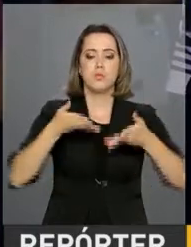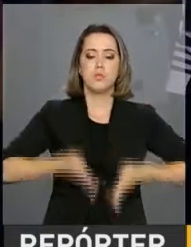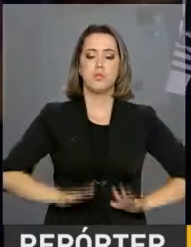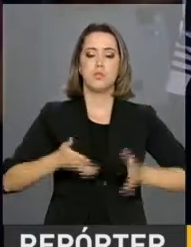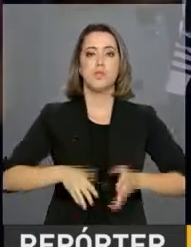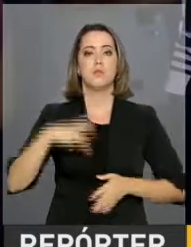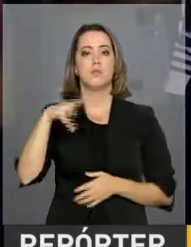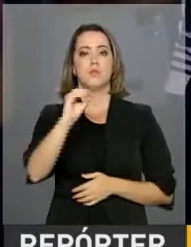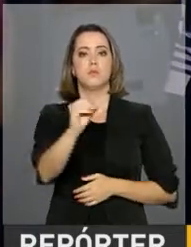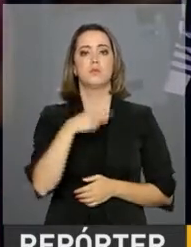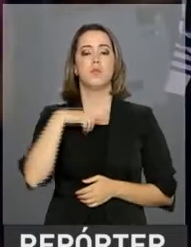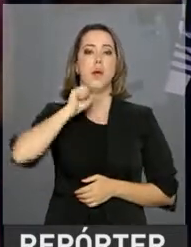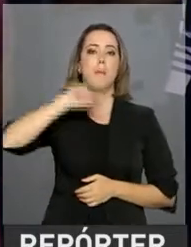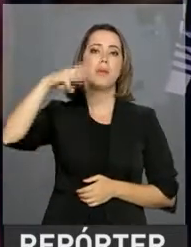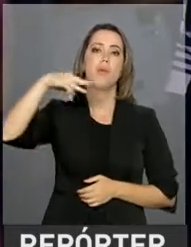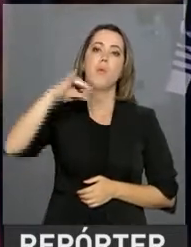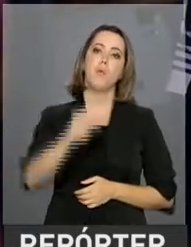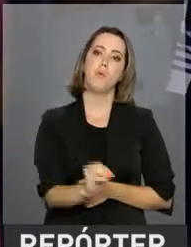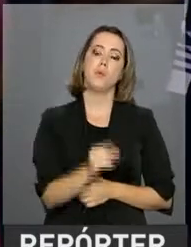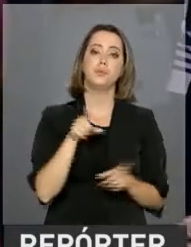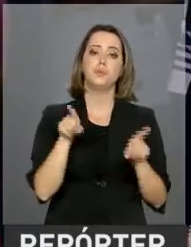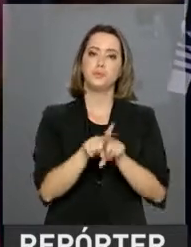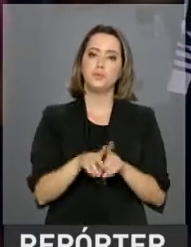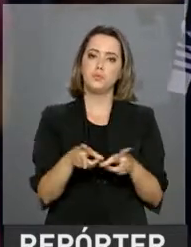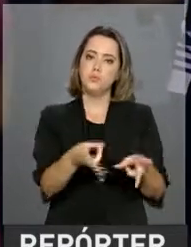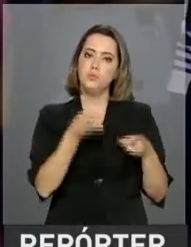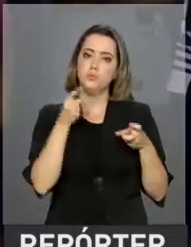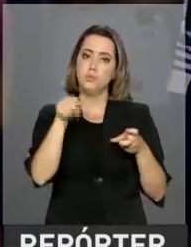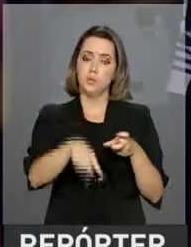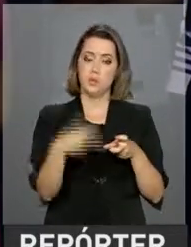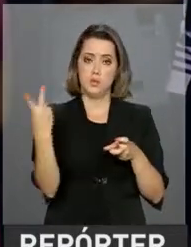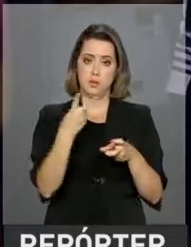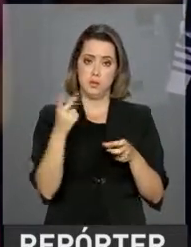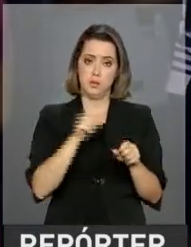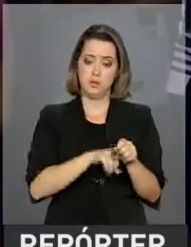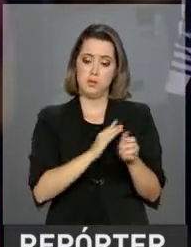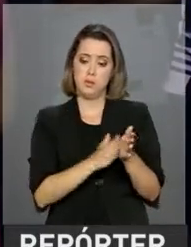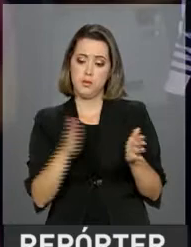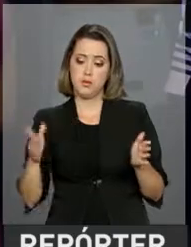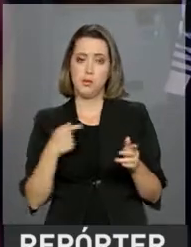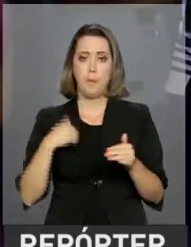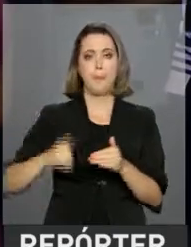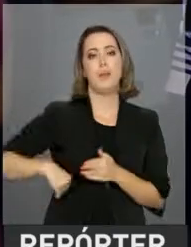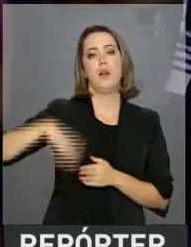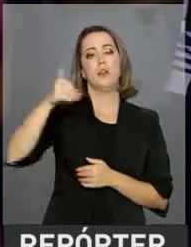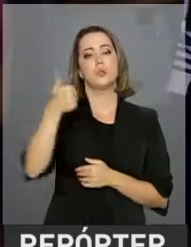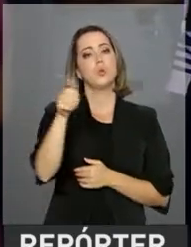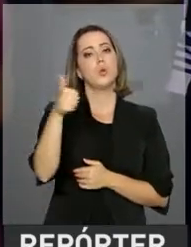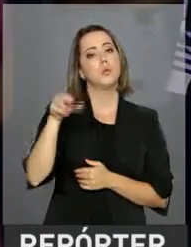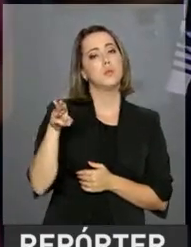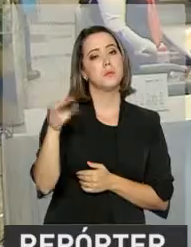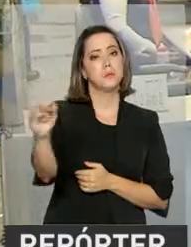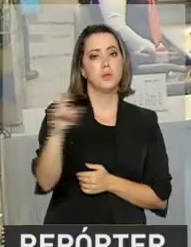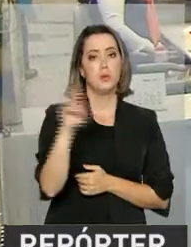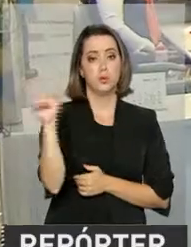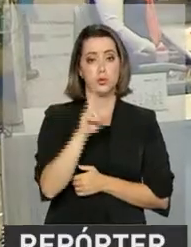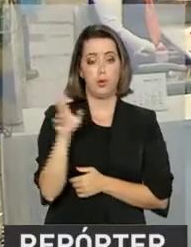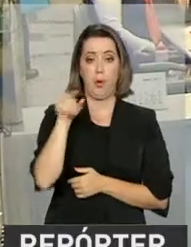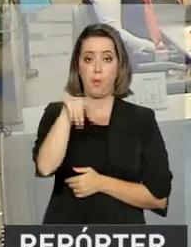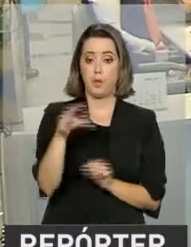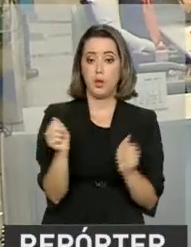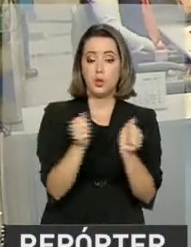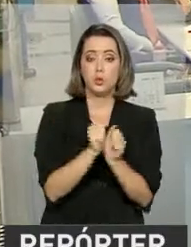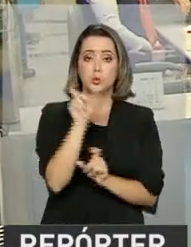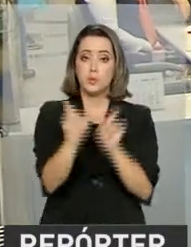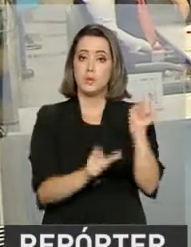de março abril e maio a expectativa é que nesta segunda fase o valor a ser pago com a pasta os 11 bilhões de reais e junto com